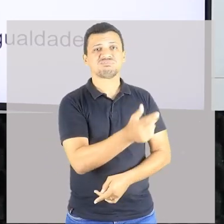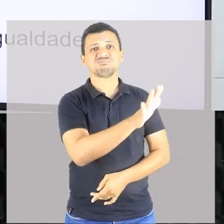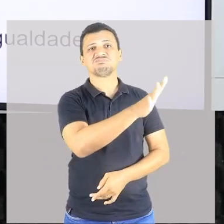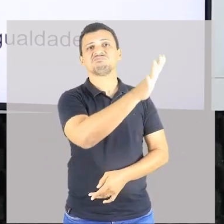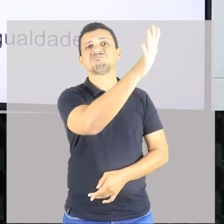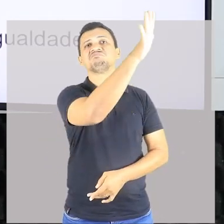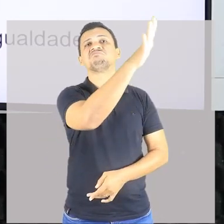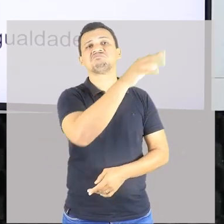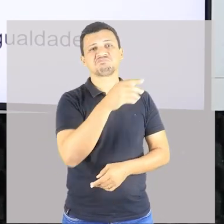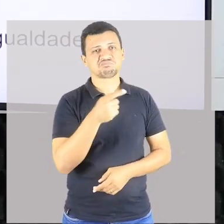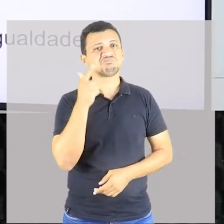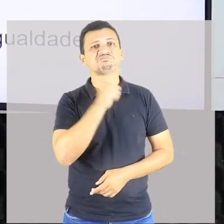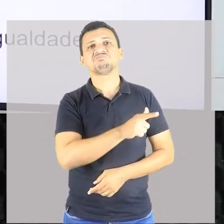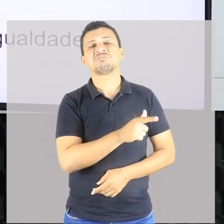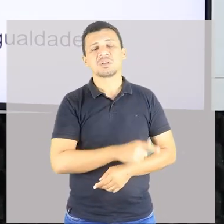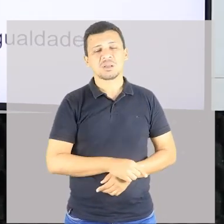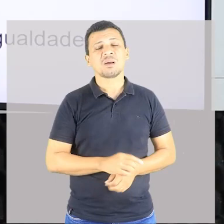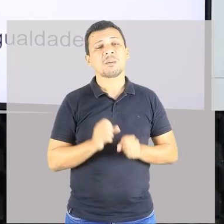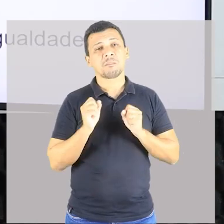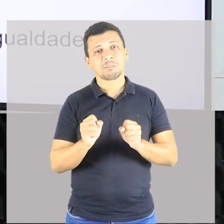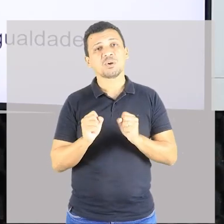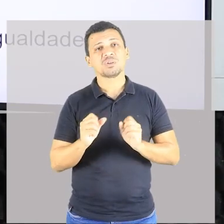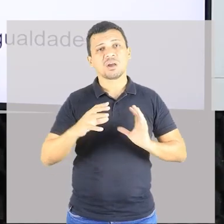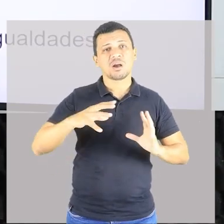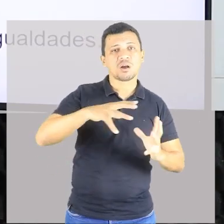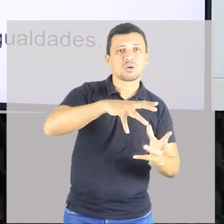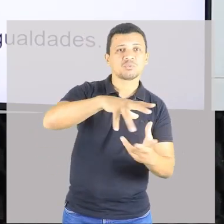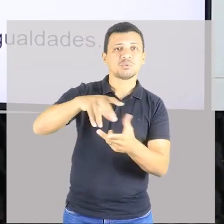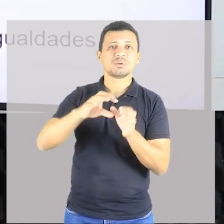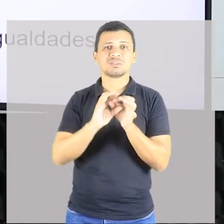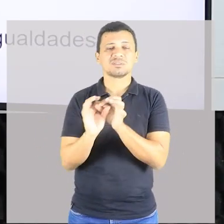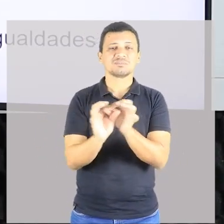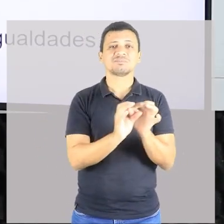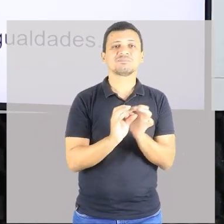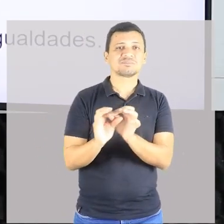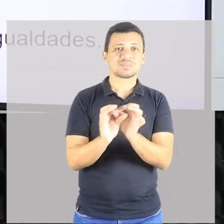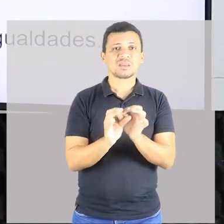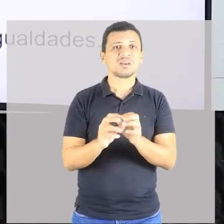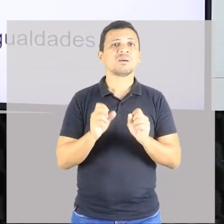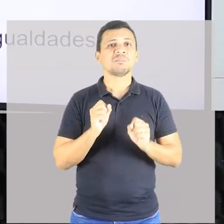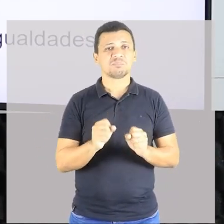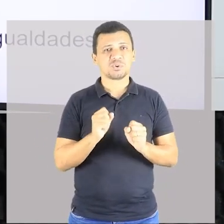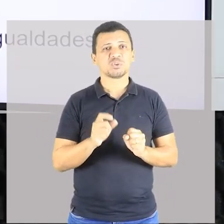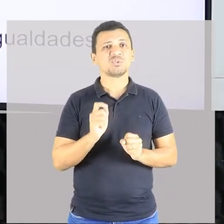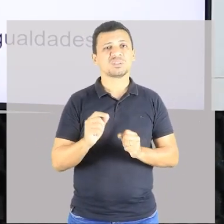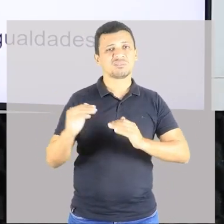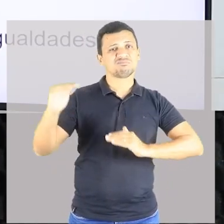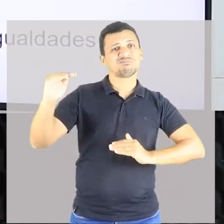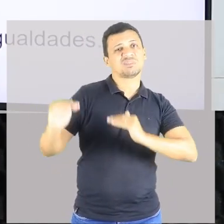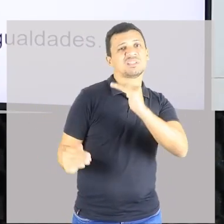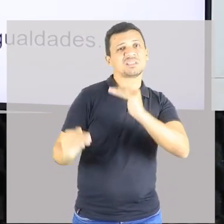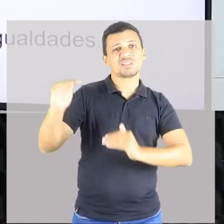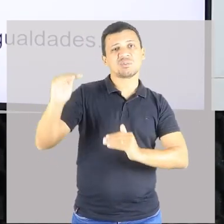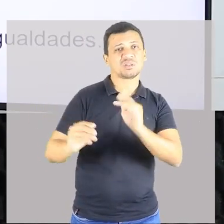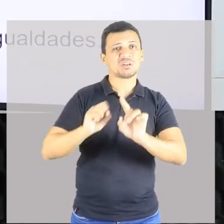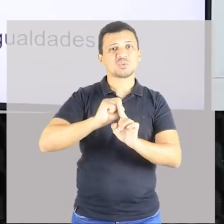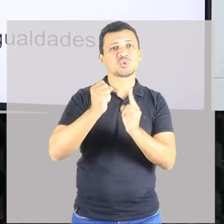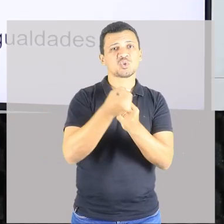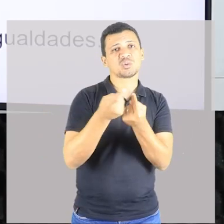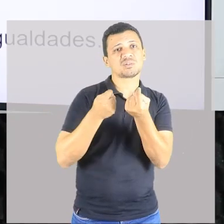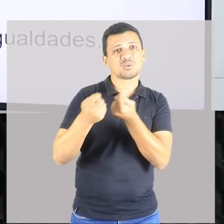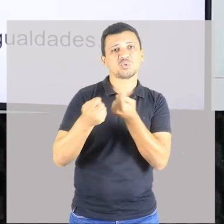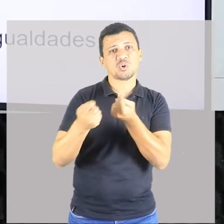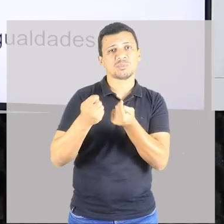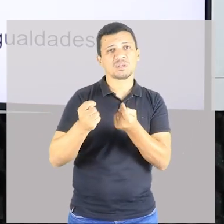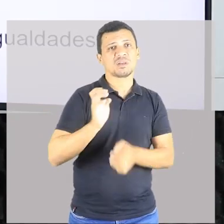Ele pode ser, a globalização, pode ser um elemento intensificador das desigualdades socioeconômicas entre